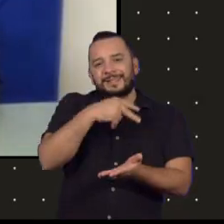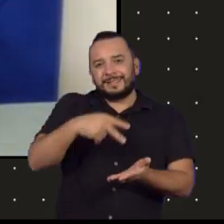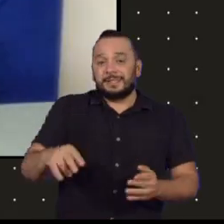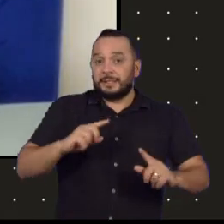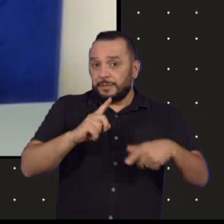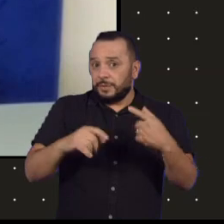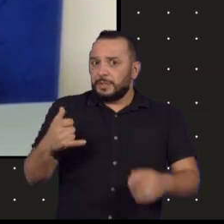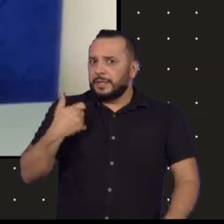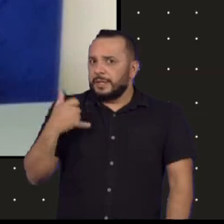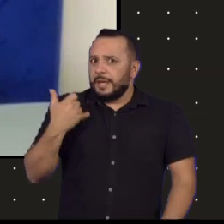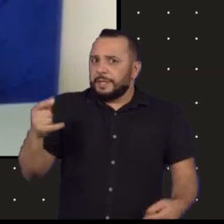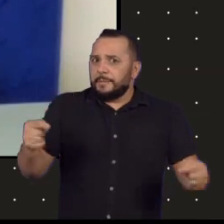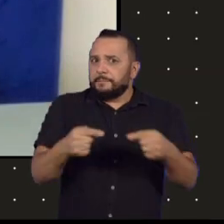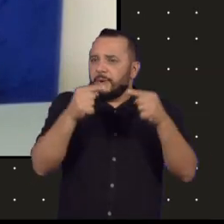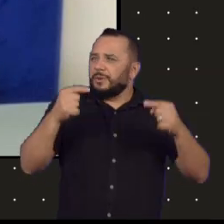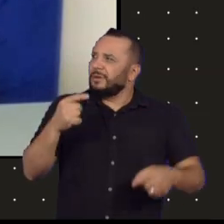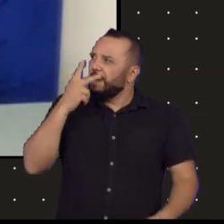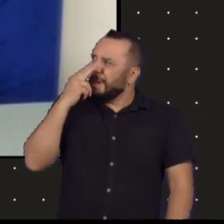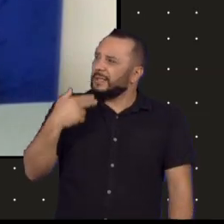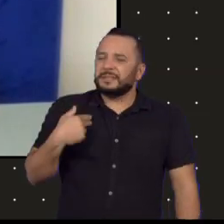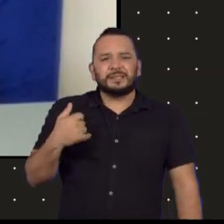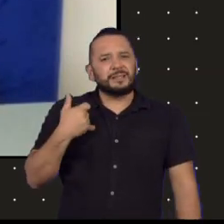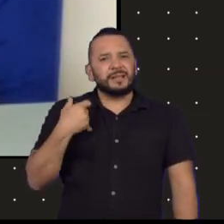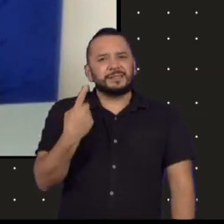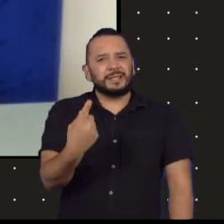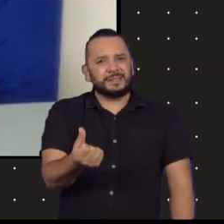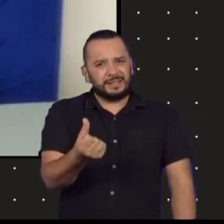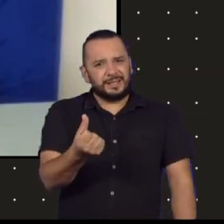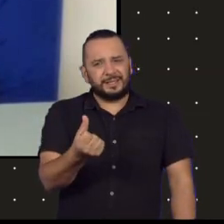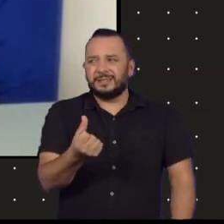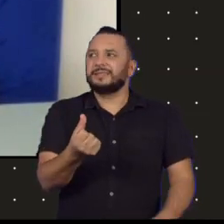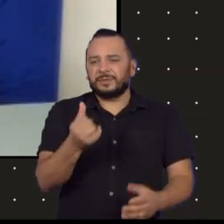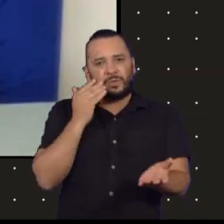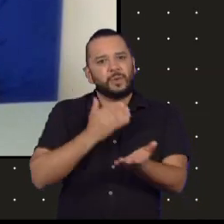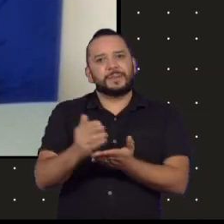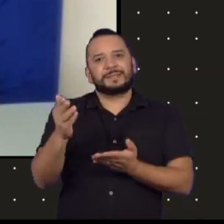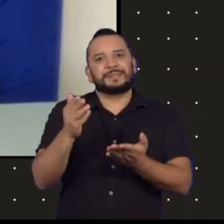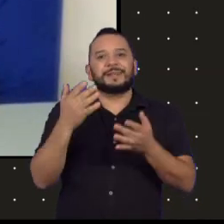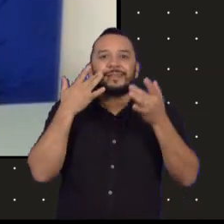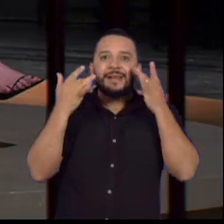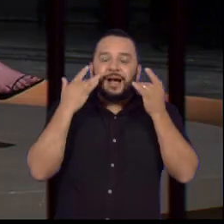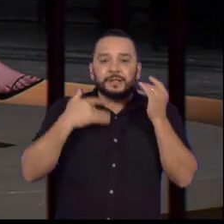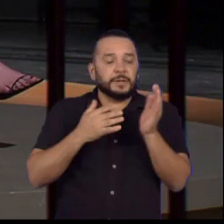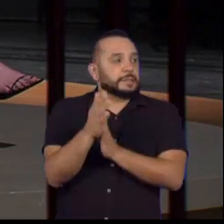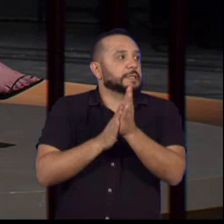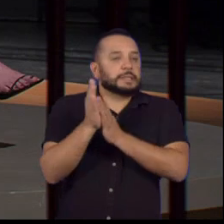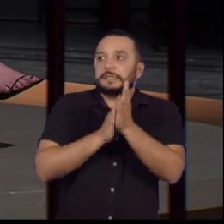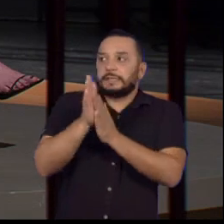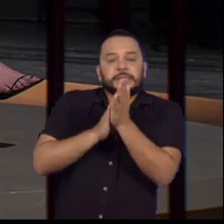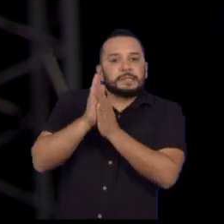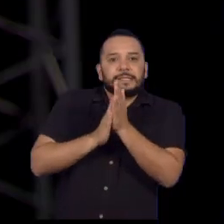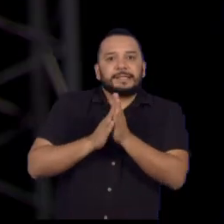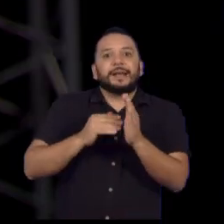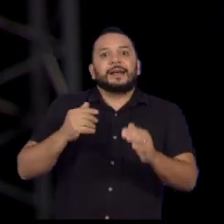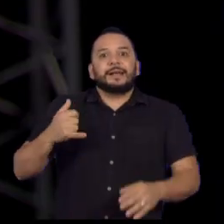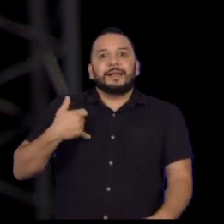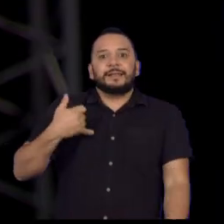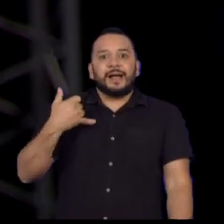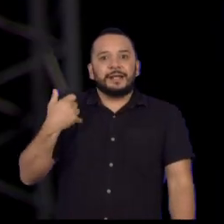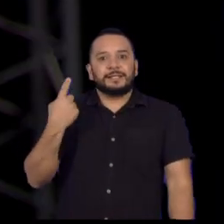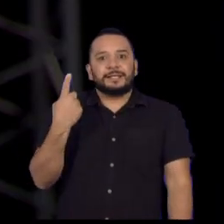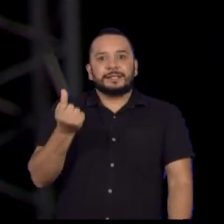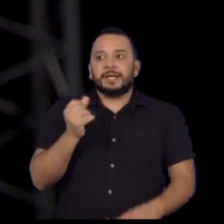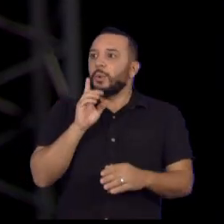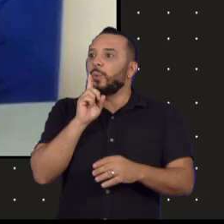eu tinha que ter 16 anos, no mínimo, para fazer a escola de teatro, eu fiquei aguardando ansiosamente, então, aos 16, eu entrei